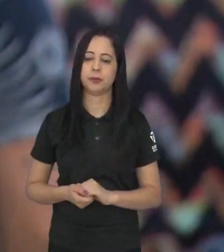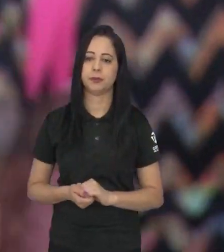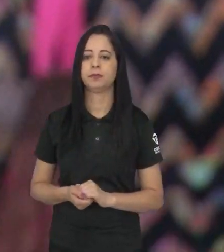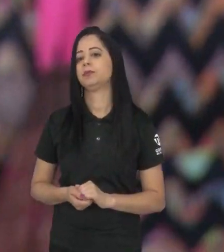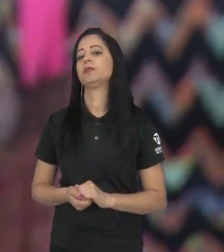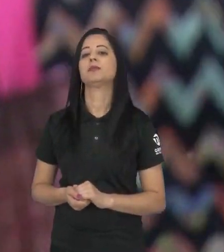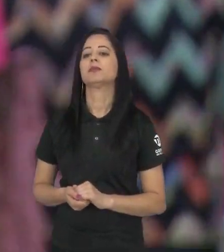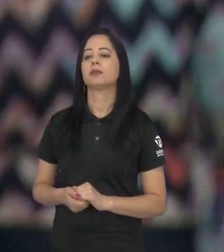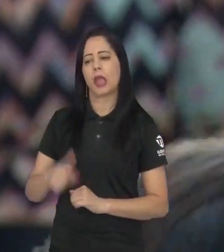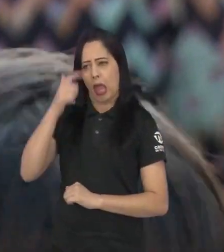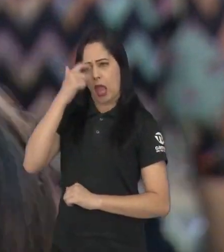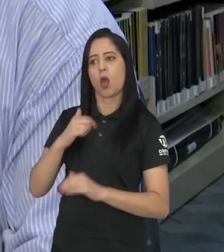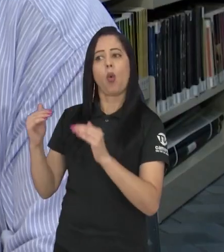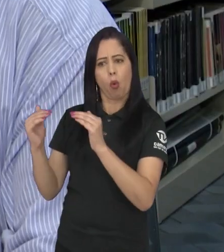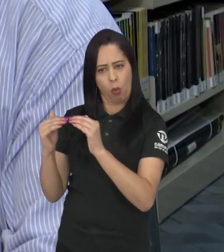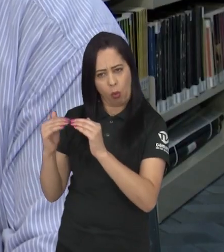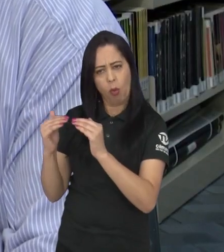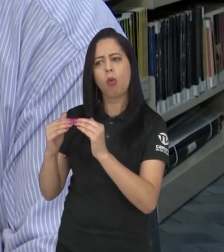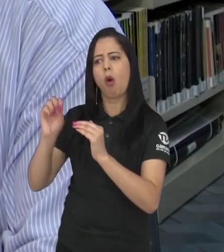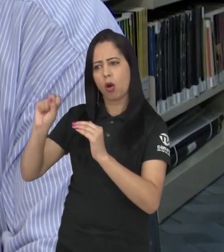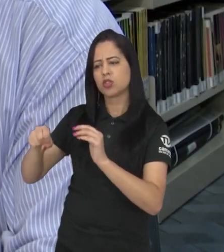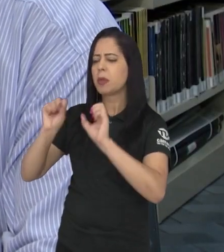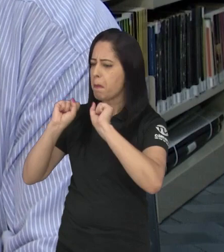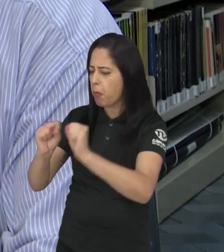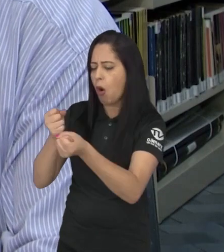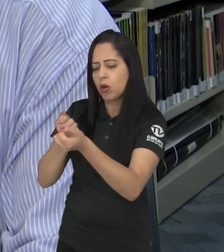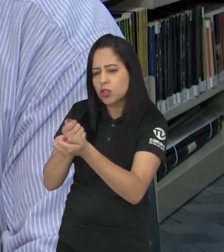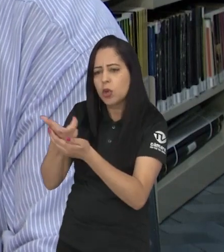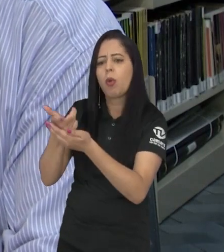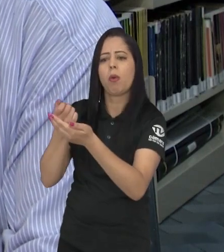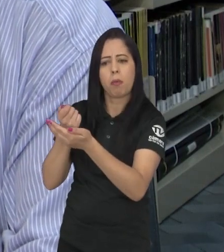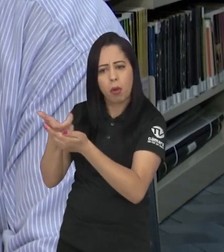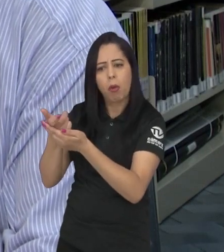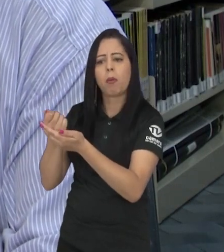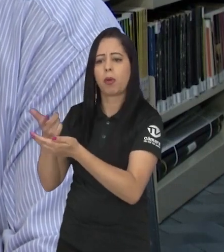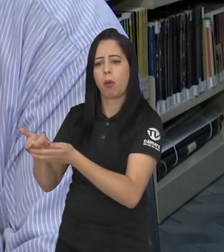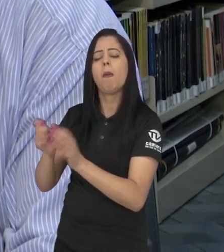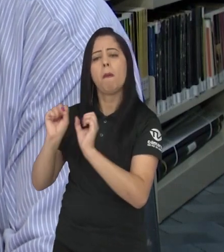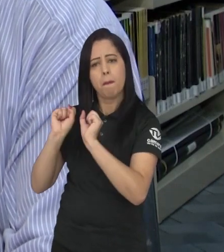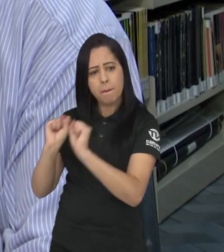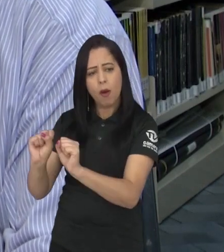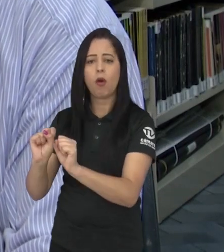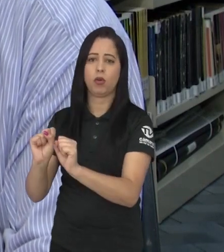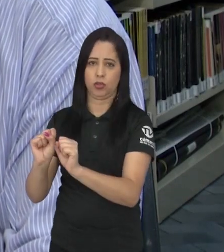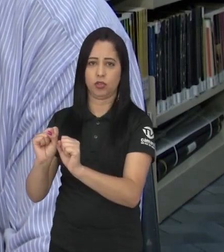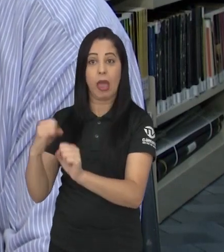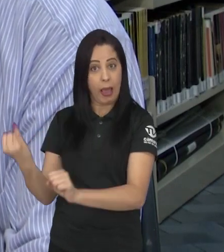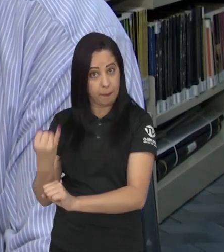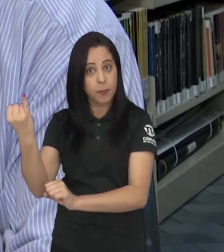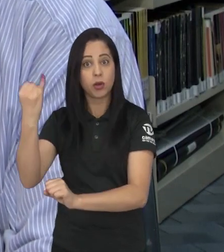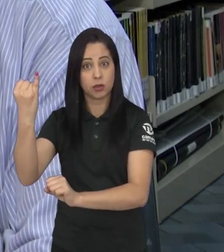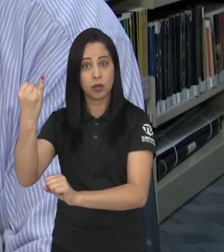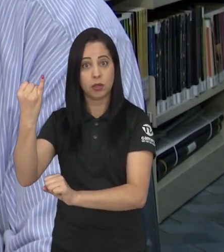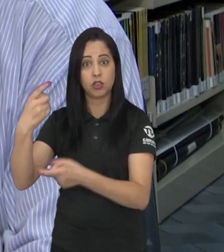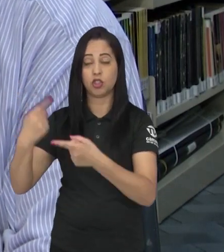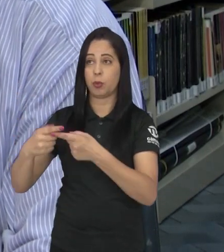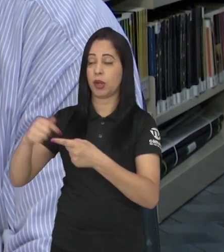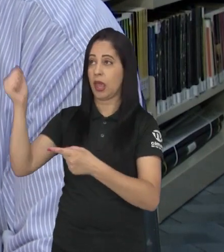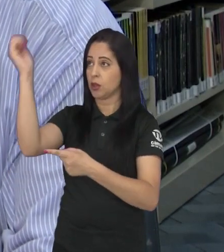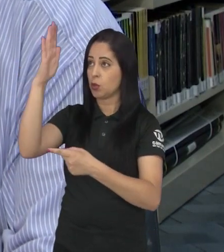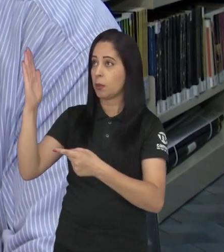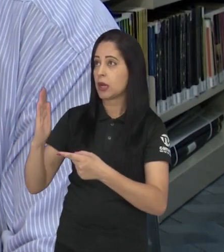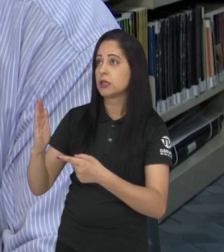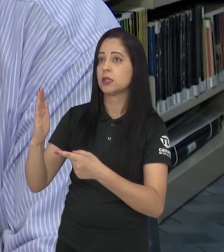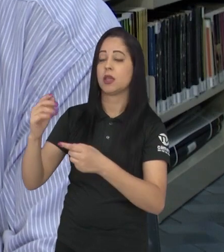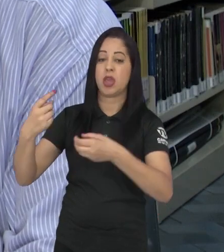seu orçamento permite. Eu sou, a favor, do consumo. Acho que o consumo é importante